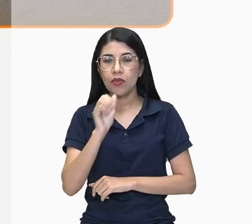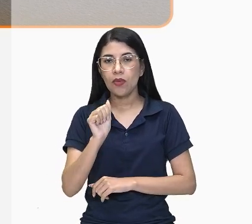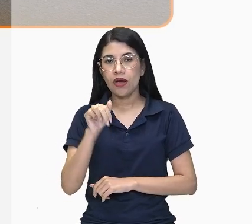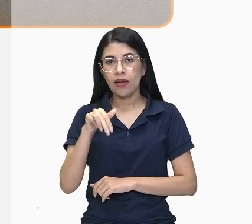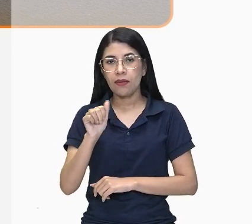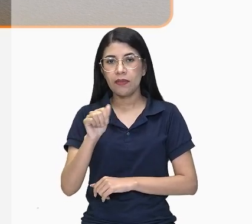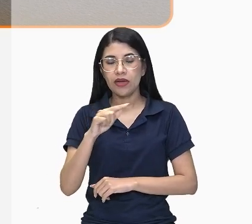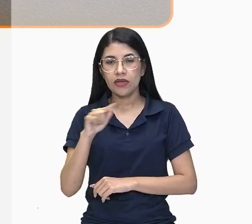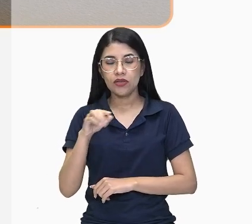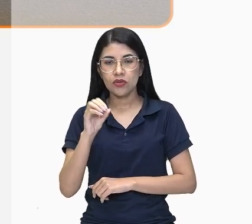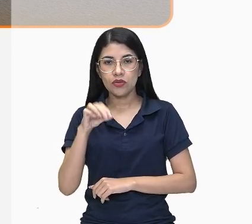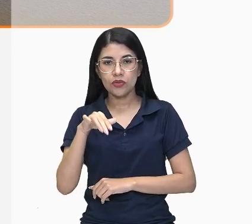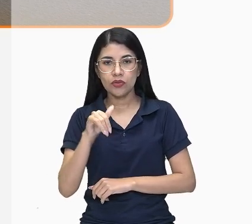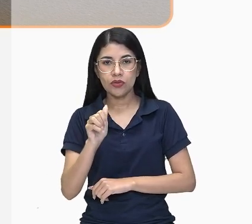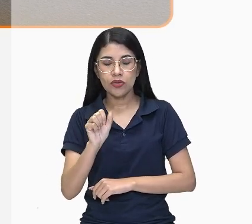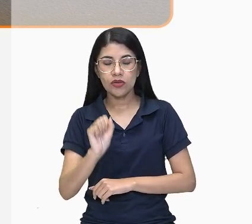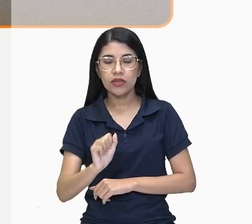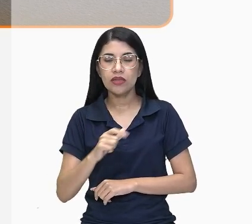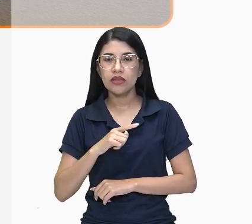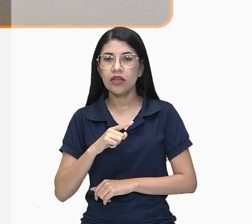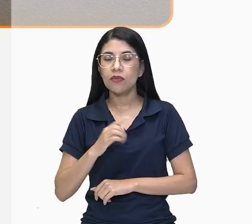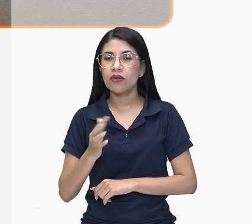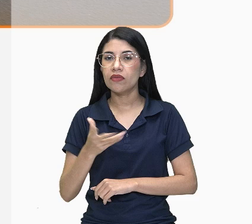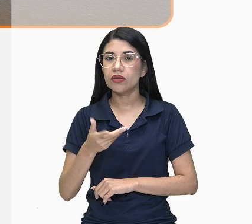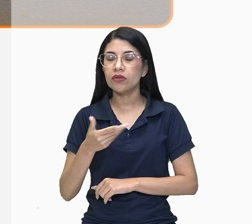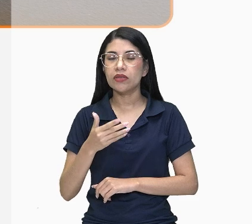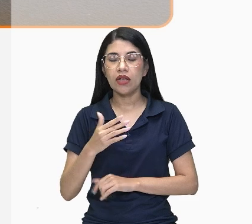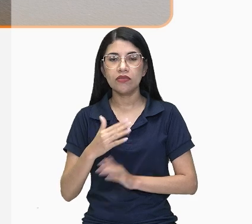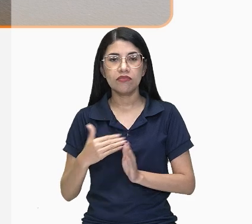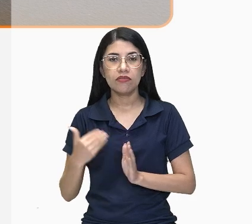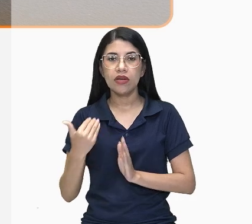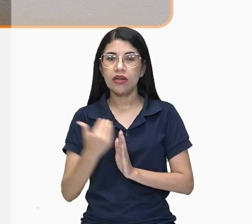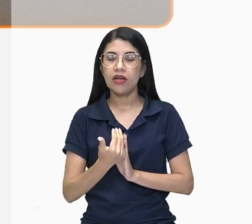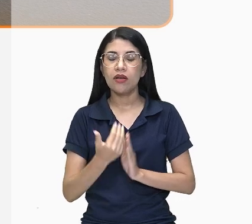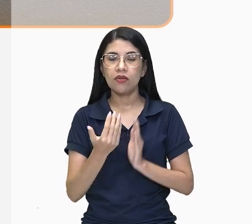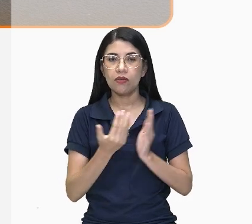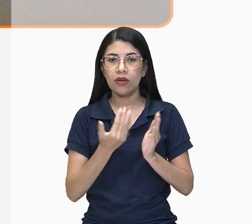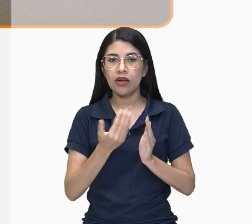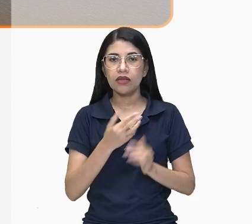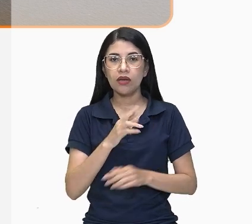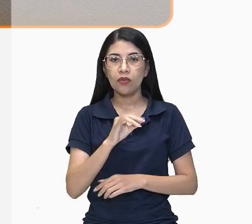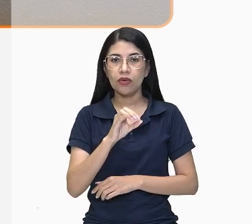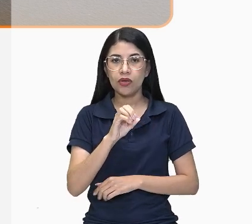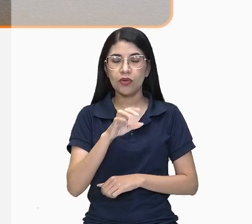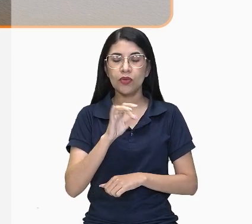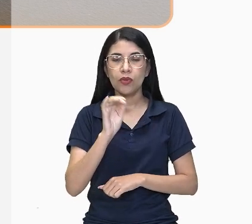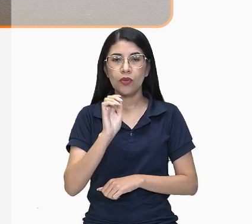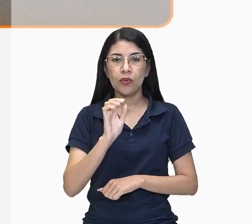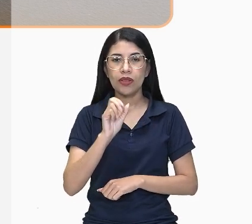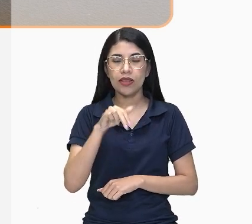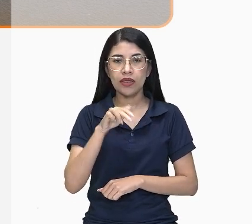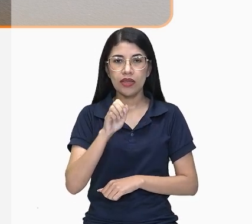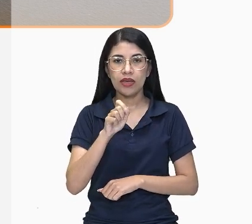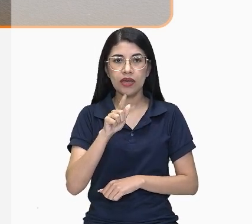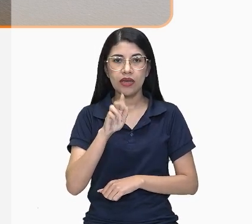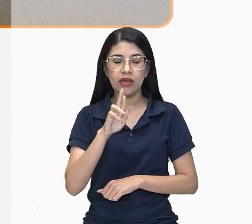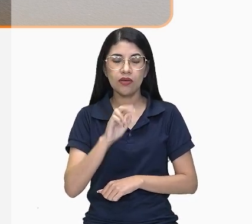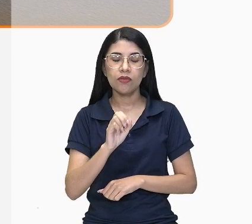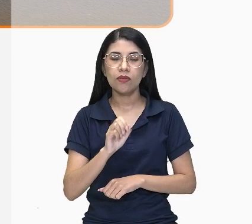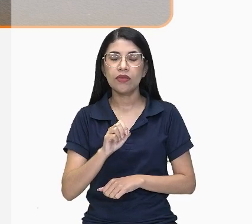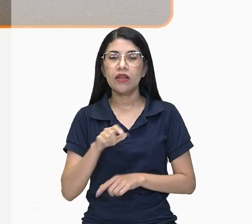ele tem uma velocidade maior do que o Rio Negro. O Rio Negro é mais ácido do que o